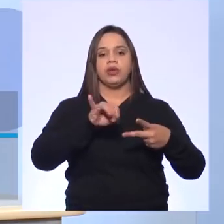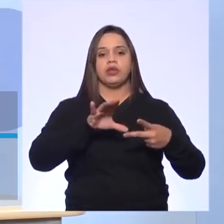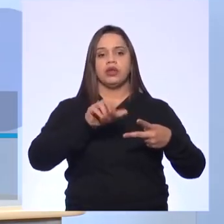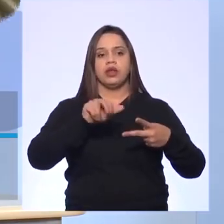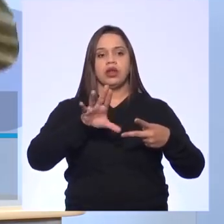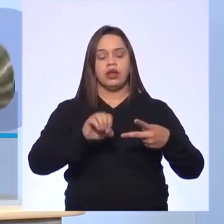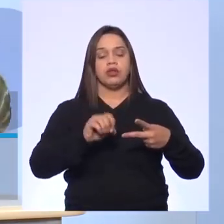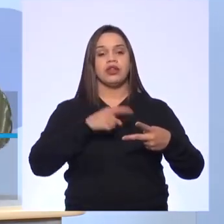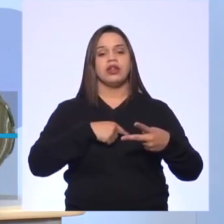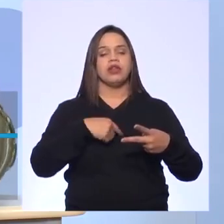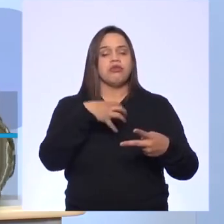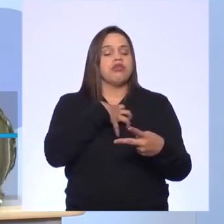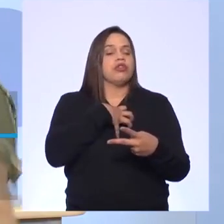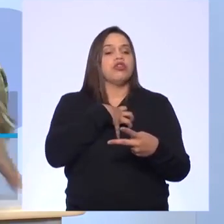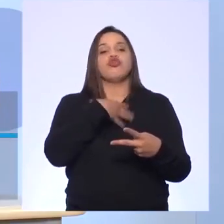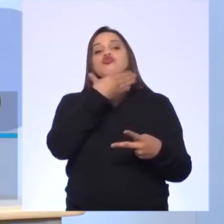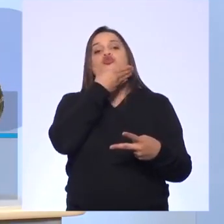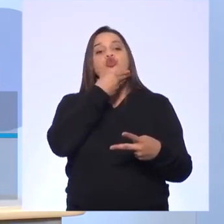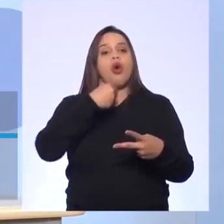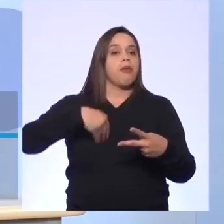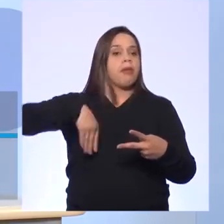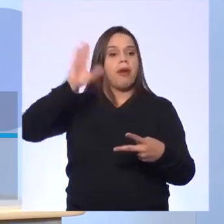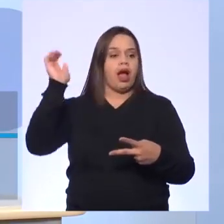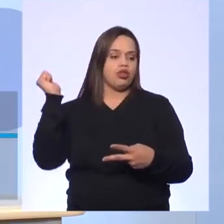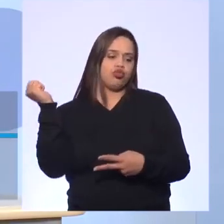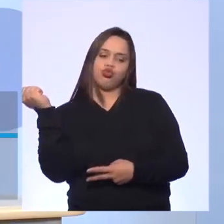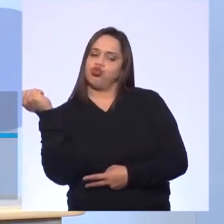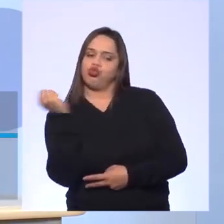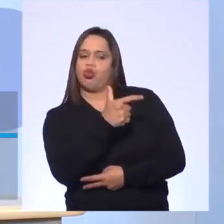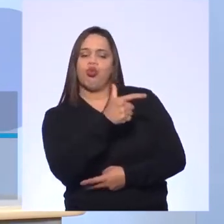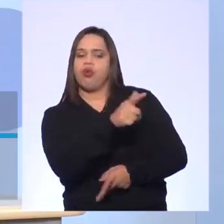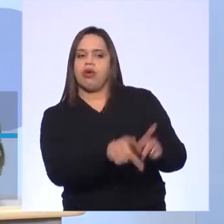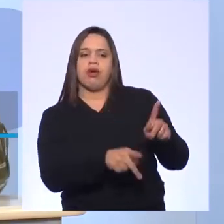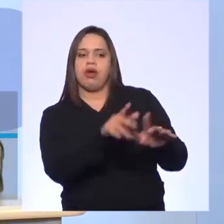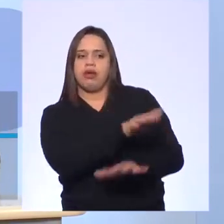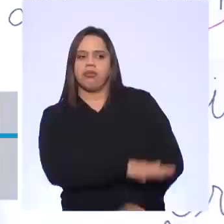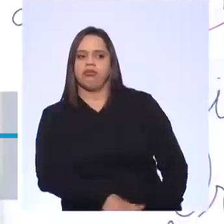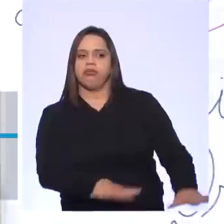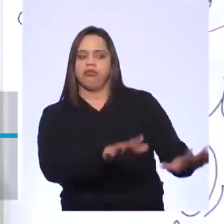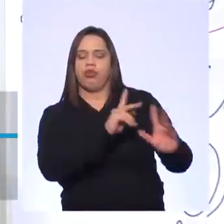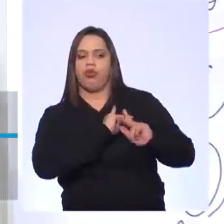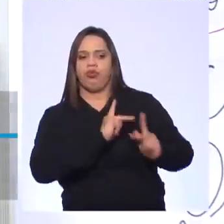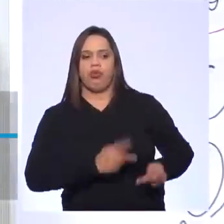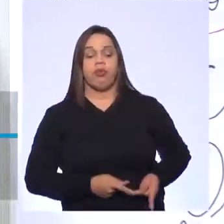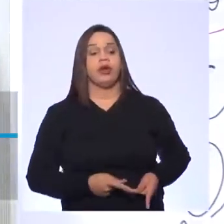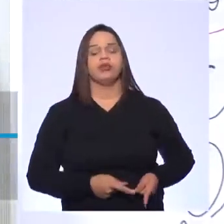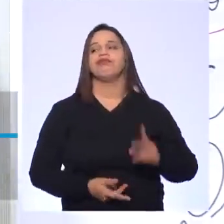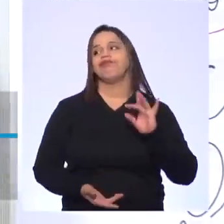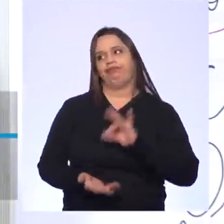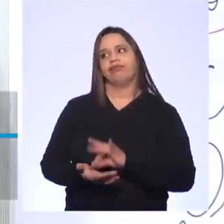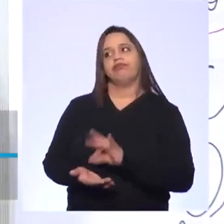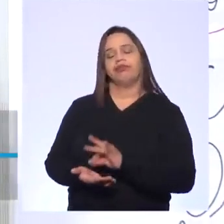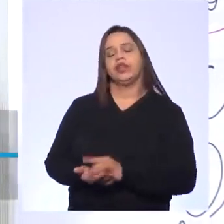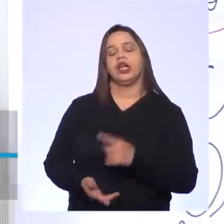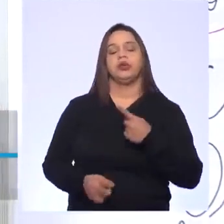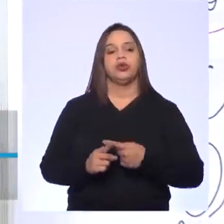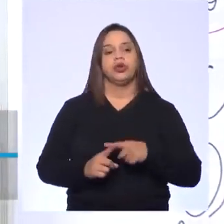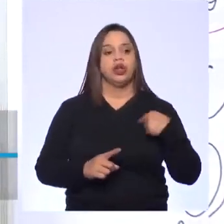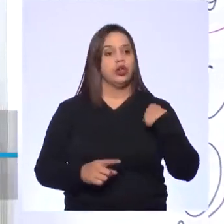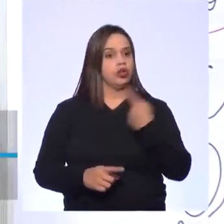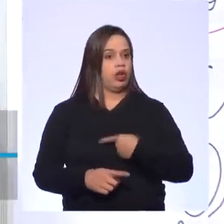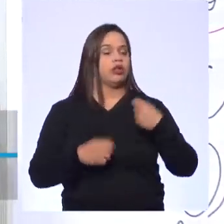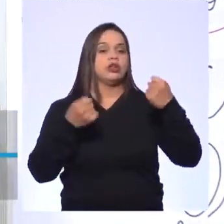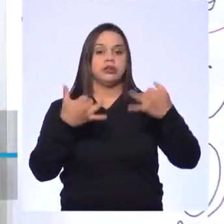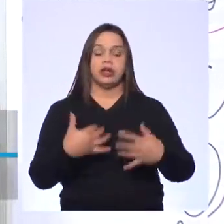aí um homem acima de todas as expectativas humanas. Realmente, professor. Inclusive, quando nós explicamos